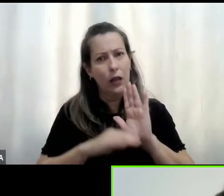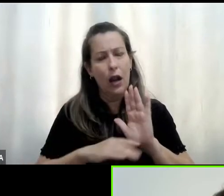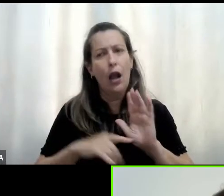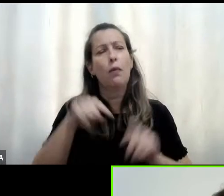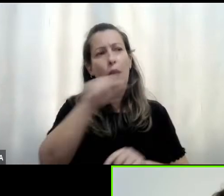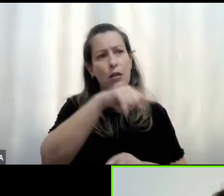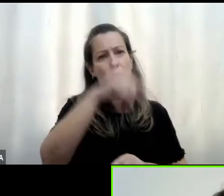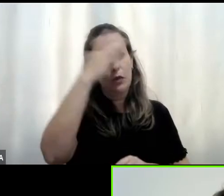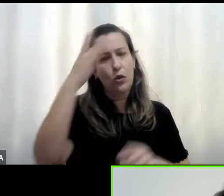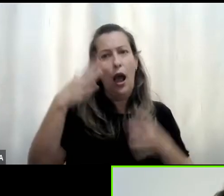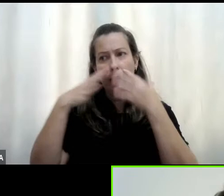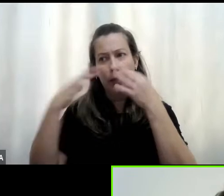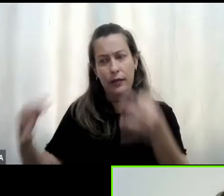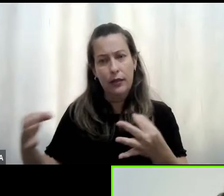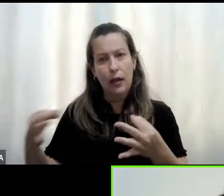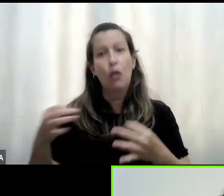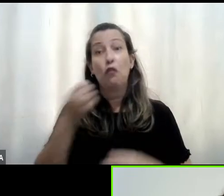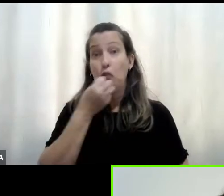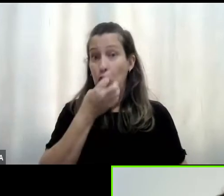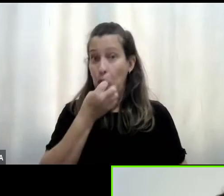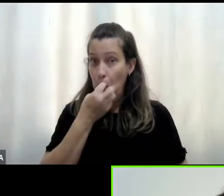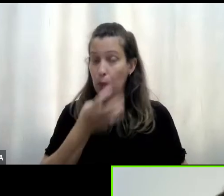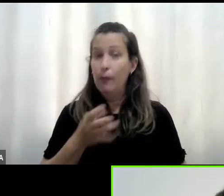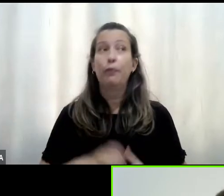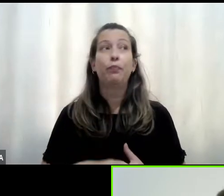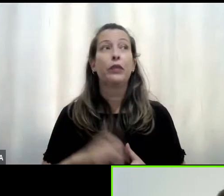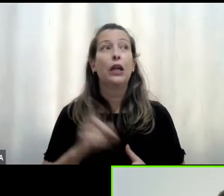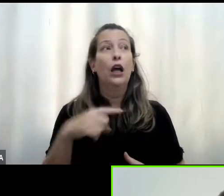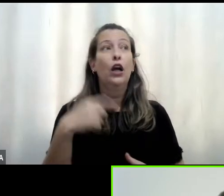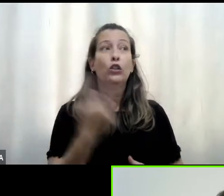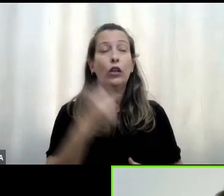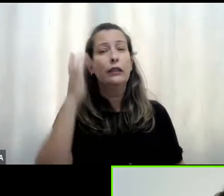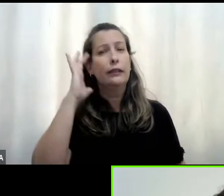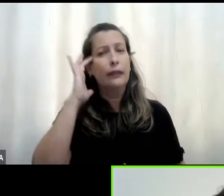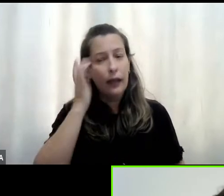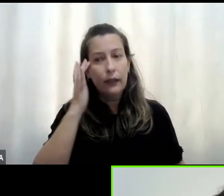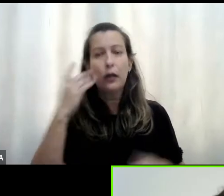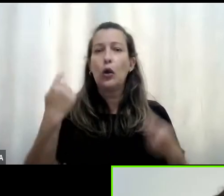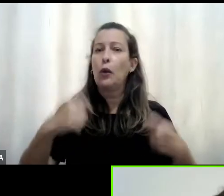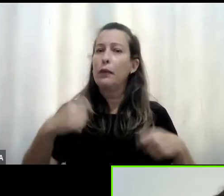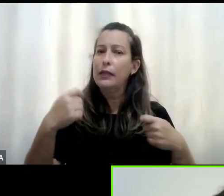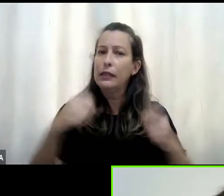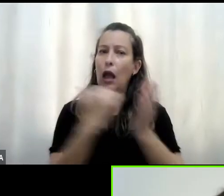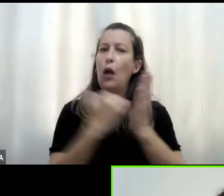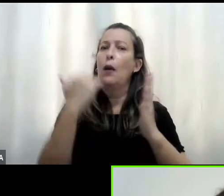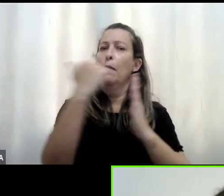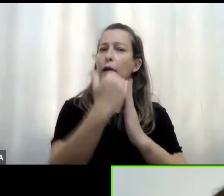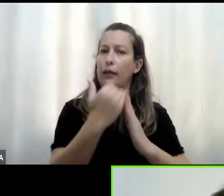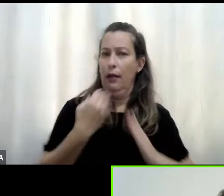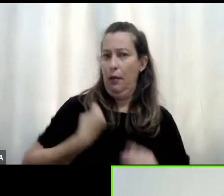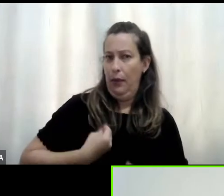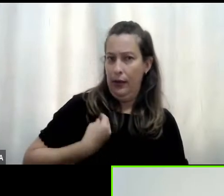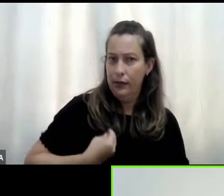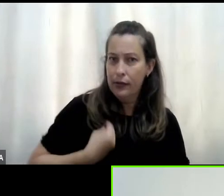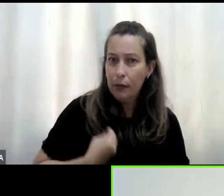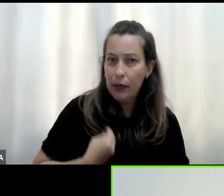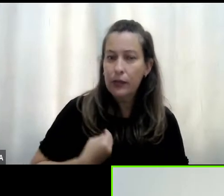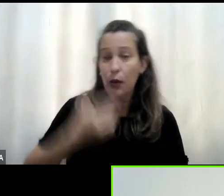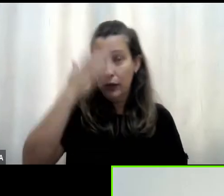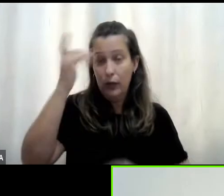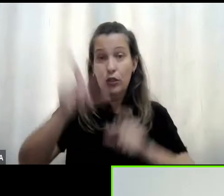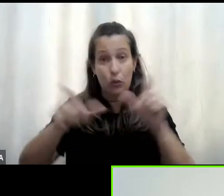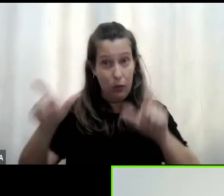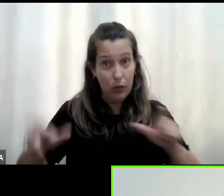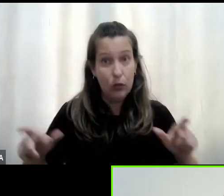gente tem, né, retorno nas redes sociais, mas a gente acha que precisa intensificar essa participação E isso pode acontecer com o